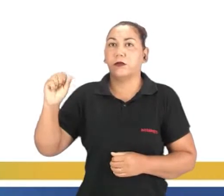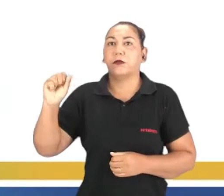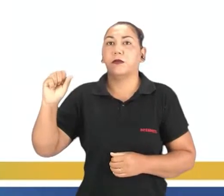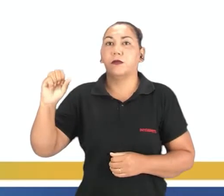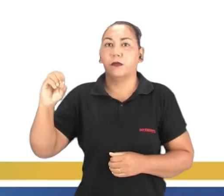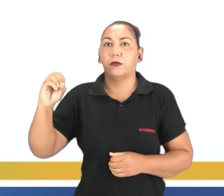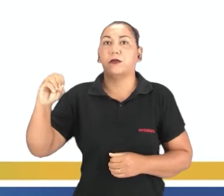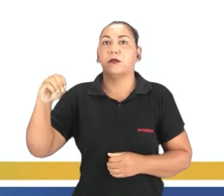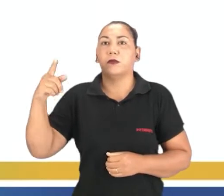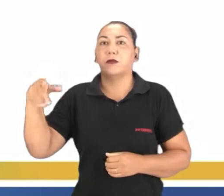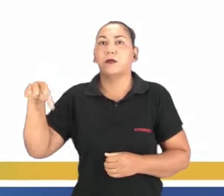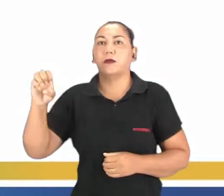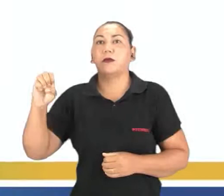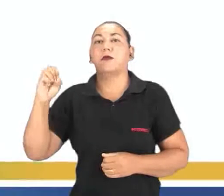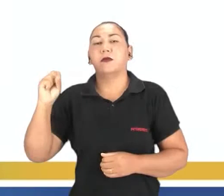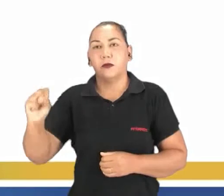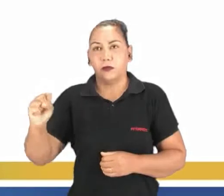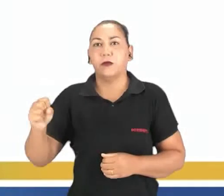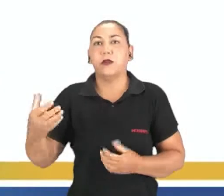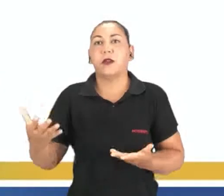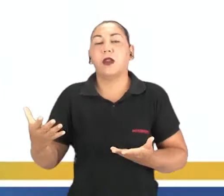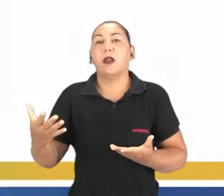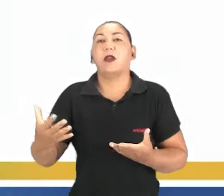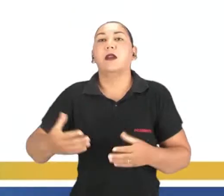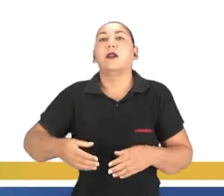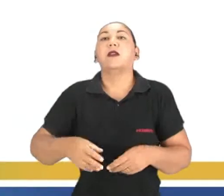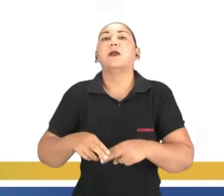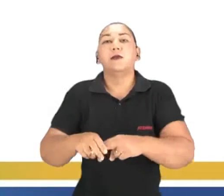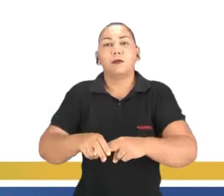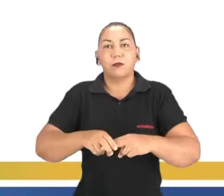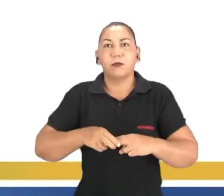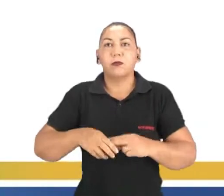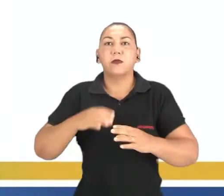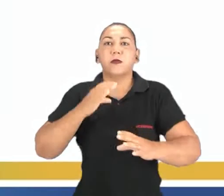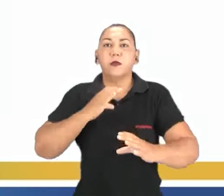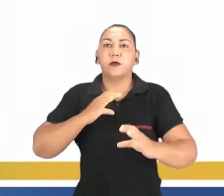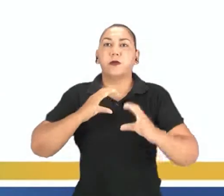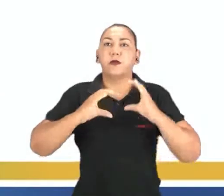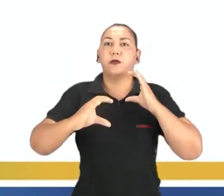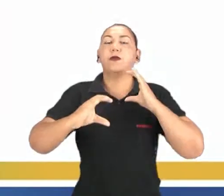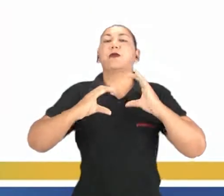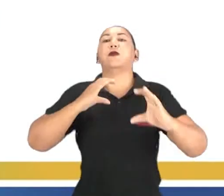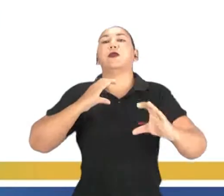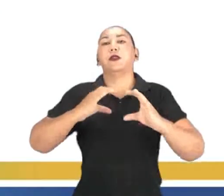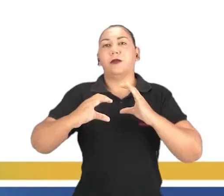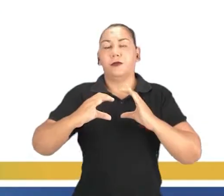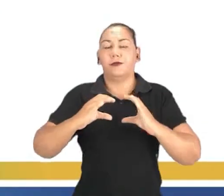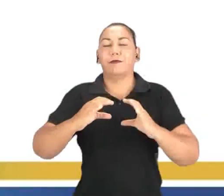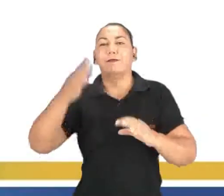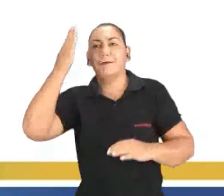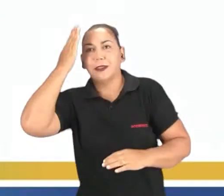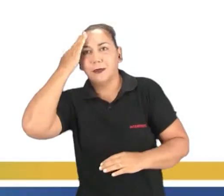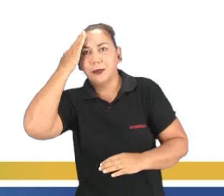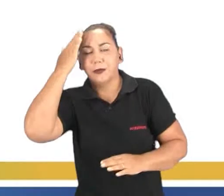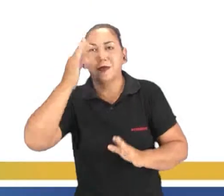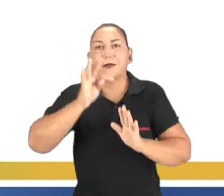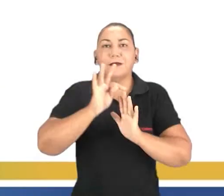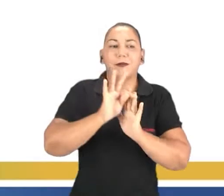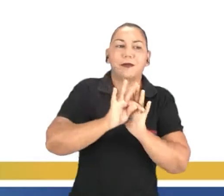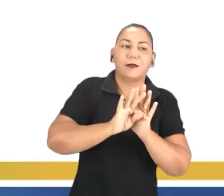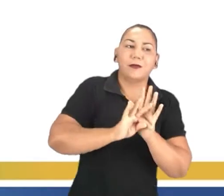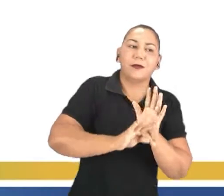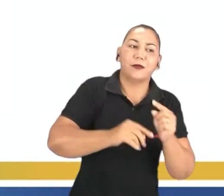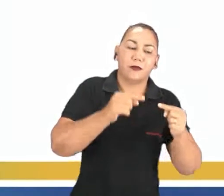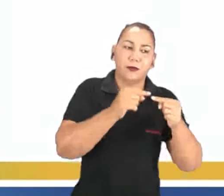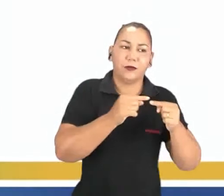elementos essenciais da comunicação, posto que colaboram com a coesão e coerência textuais. Veja agora uma breve lista